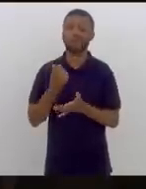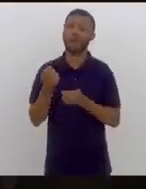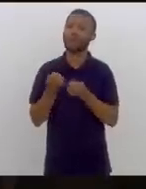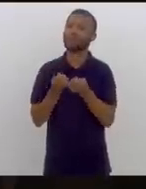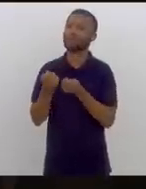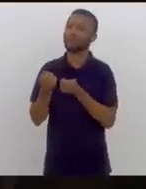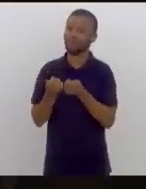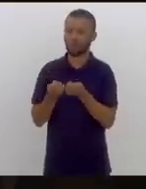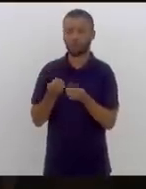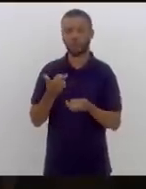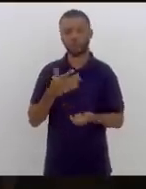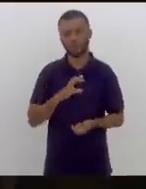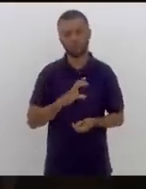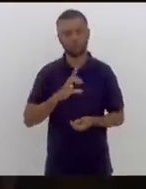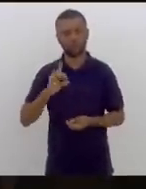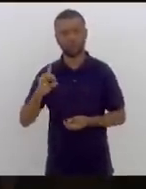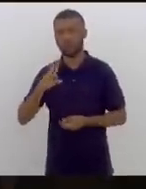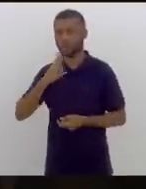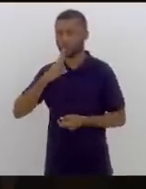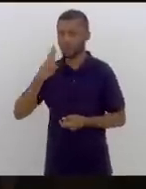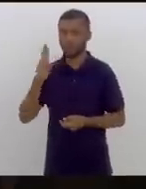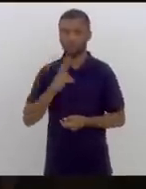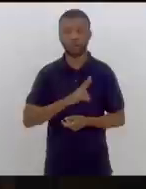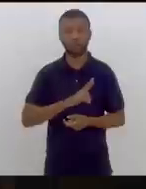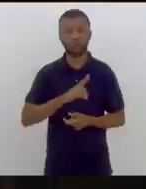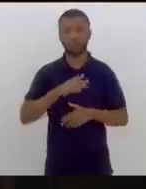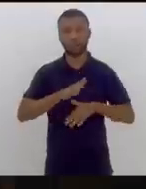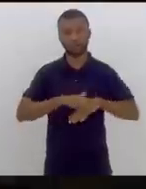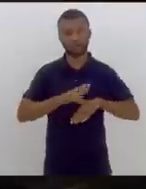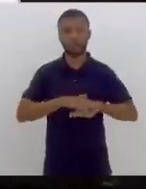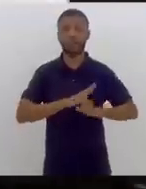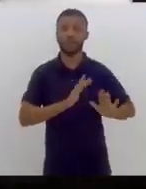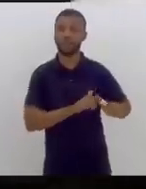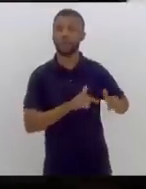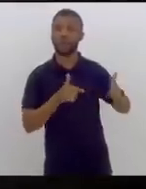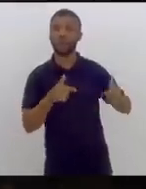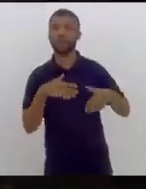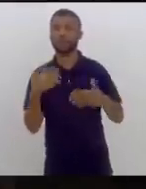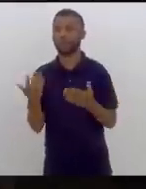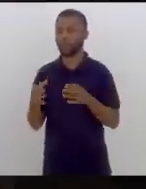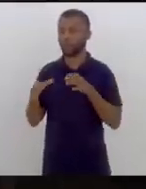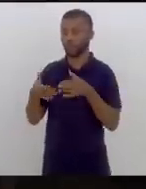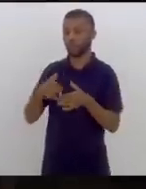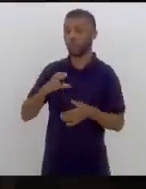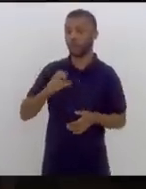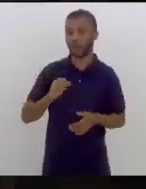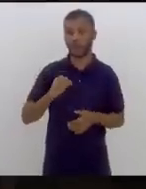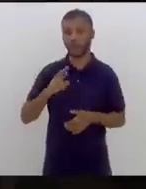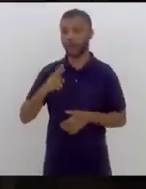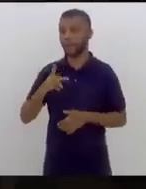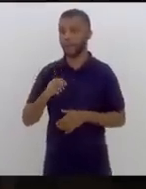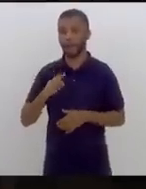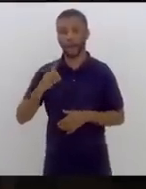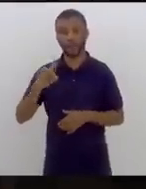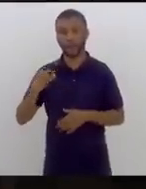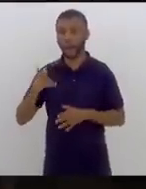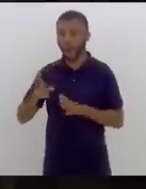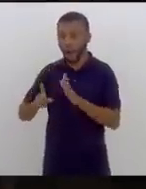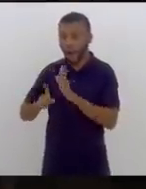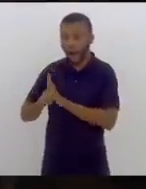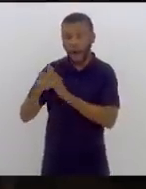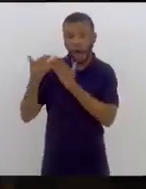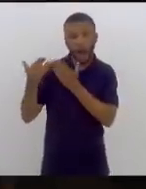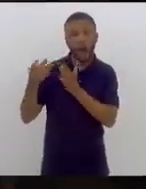corregedor responde por eles então a carpa de em cia ao questionamento aí que é oficial